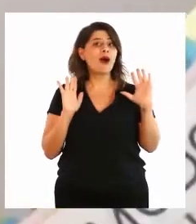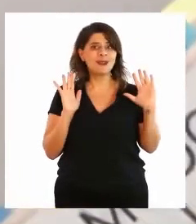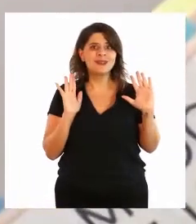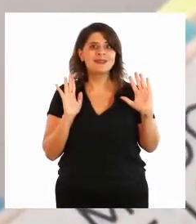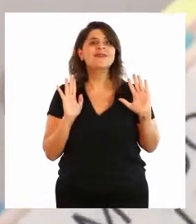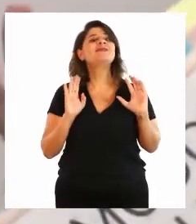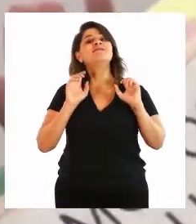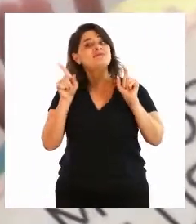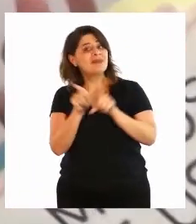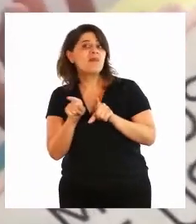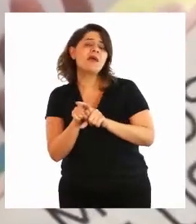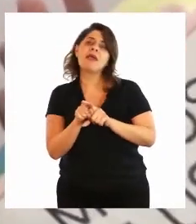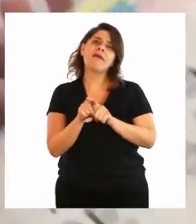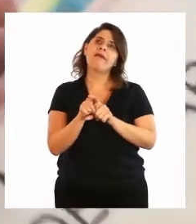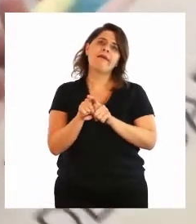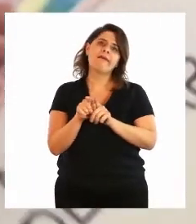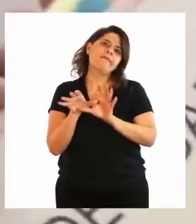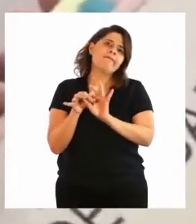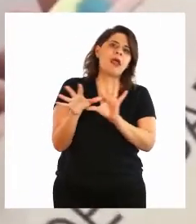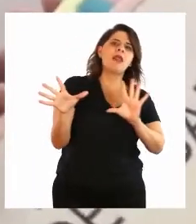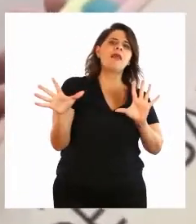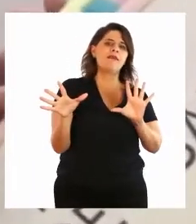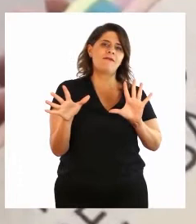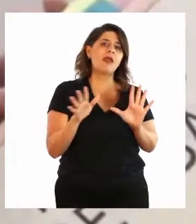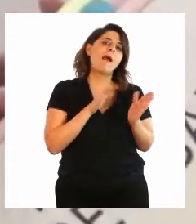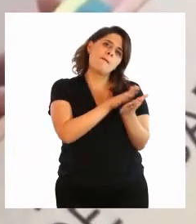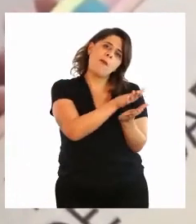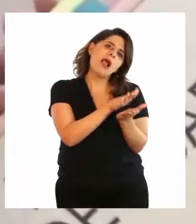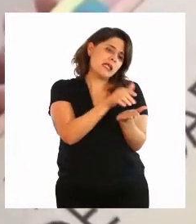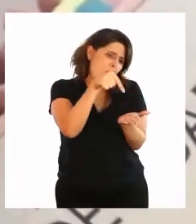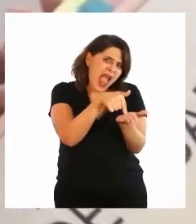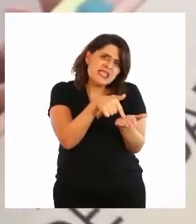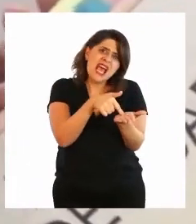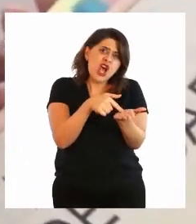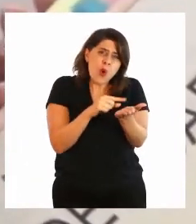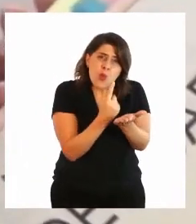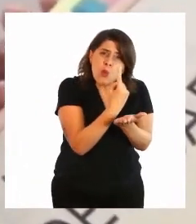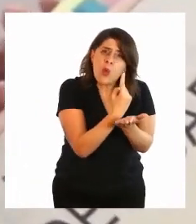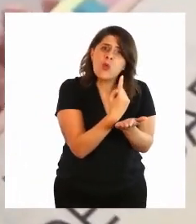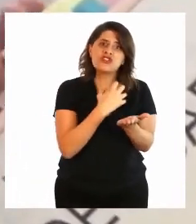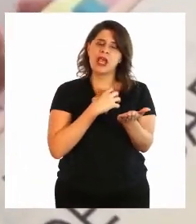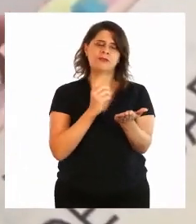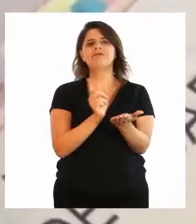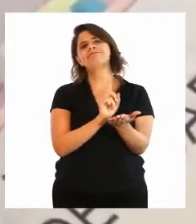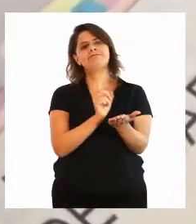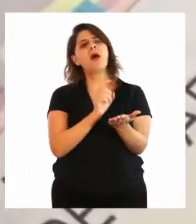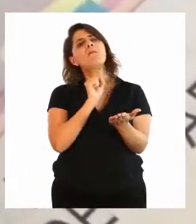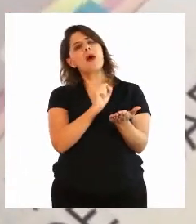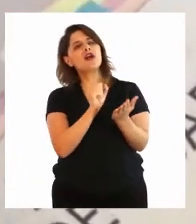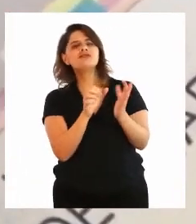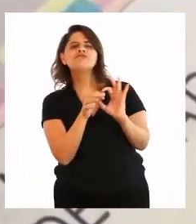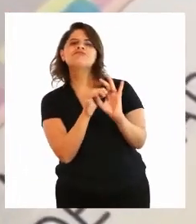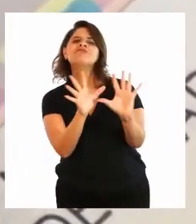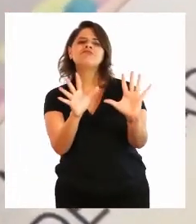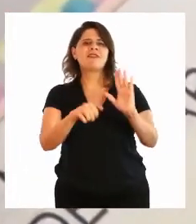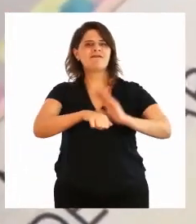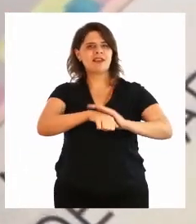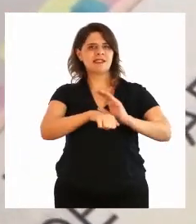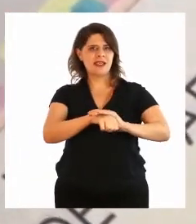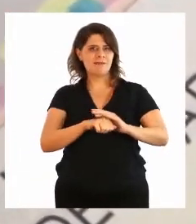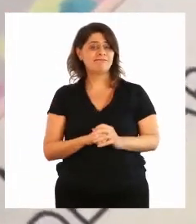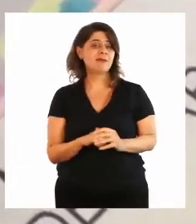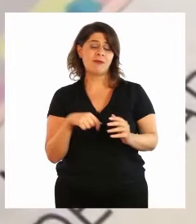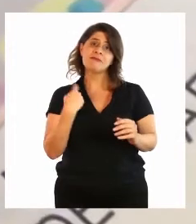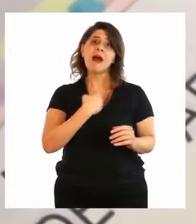das obras que estão na própria publicação. Tá bom? Então, essa é a relação que a gente conseguiu